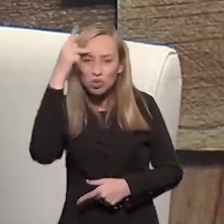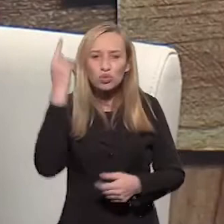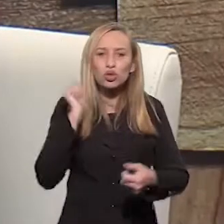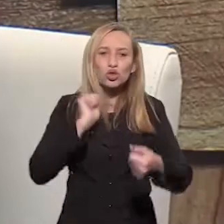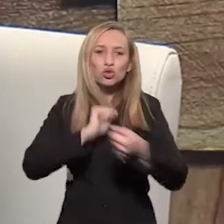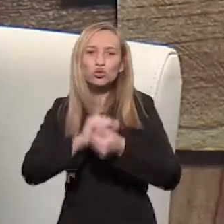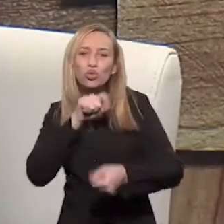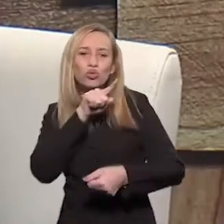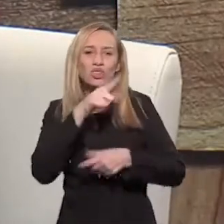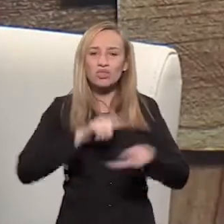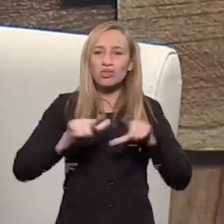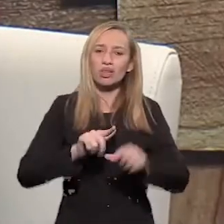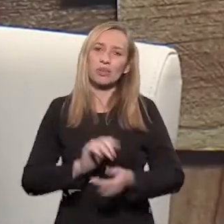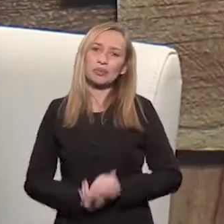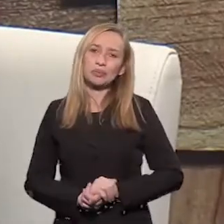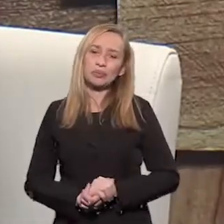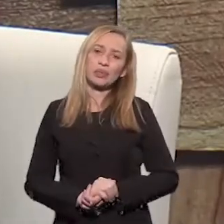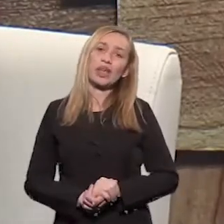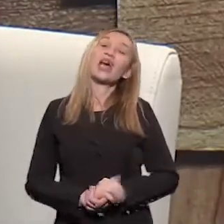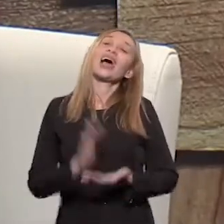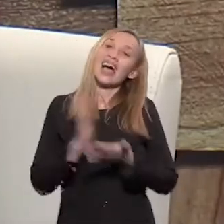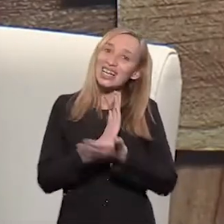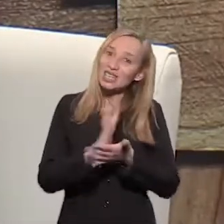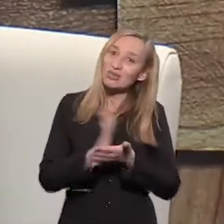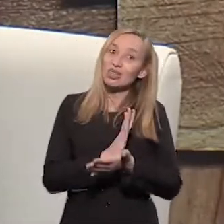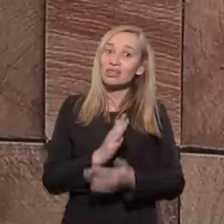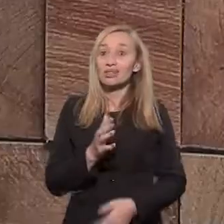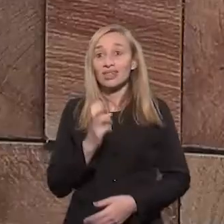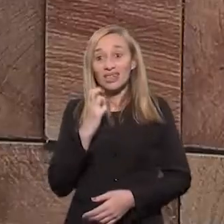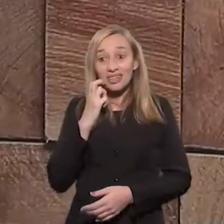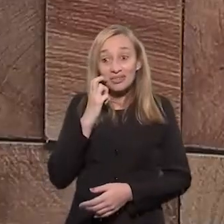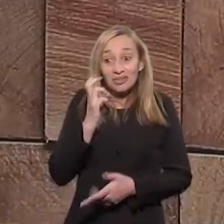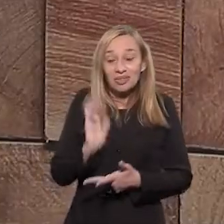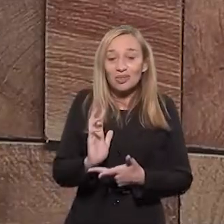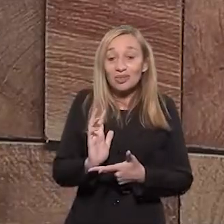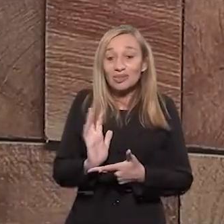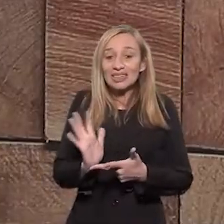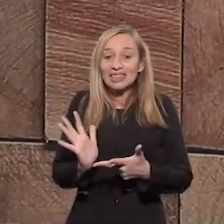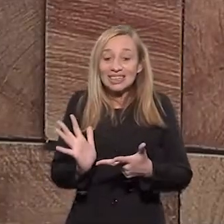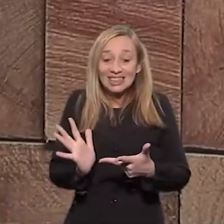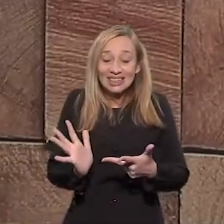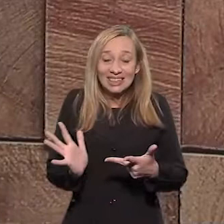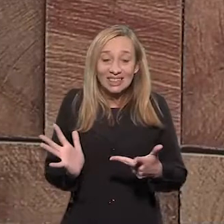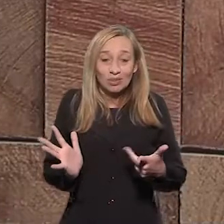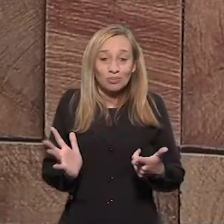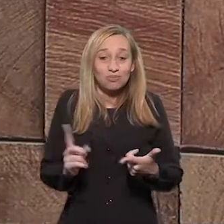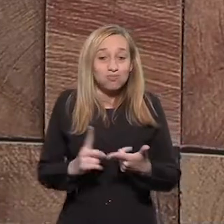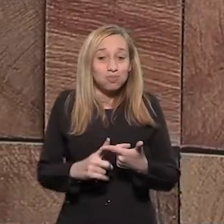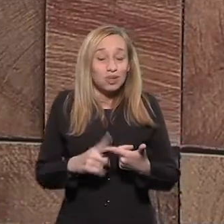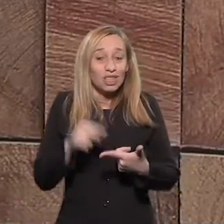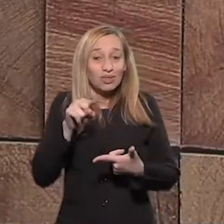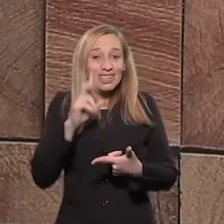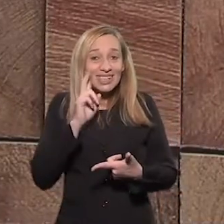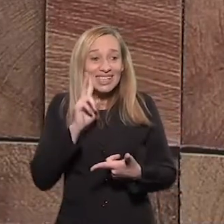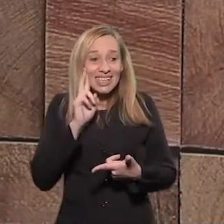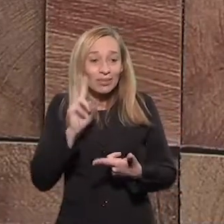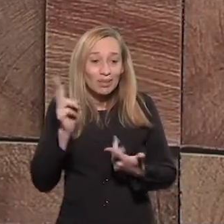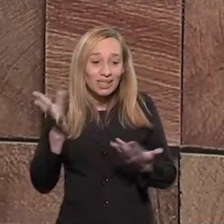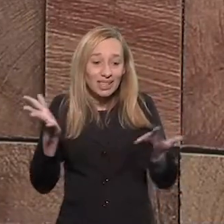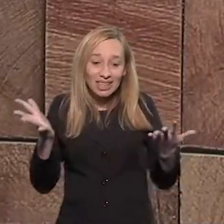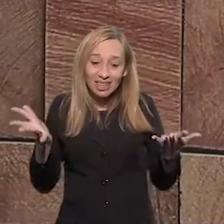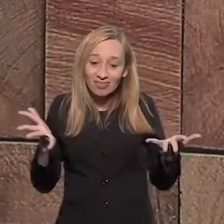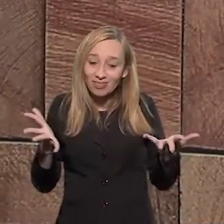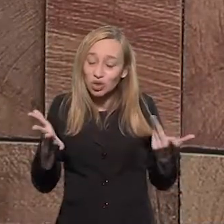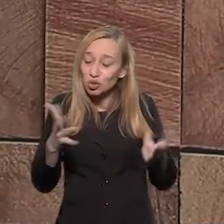essas pessoas junto com você nesses trabalhos? Às vezes é vertiginoso, parece um nó no tempo, né? Porque você